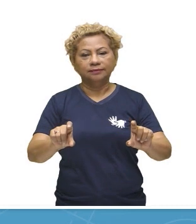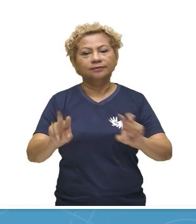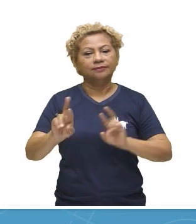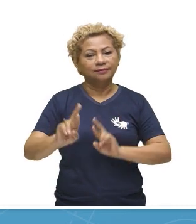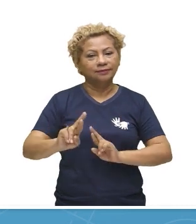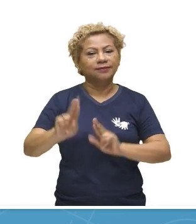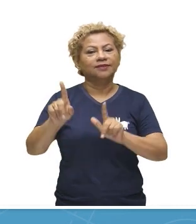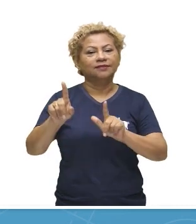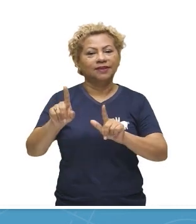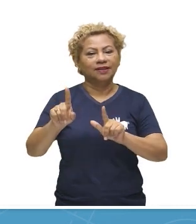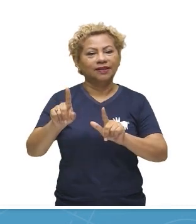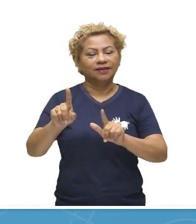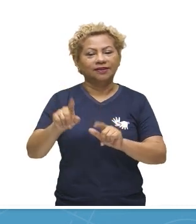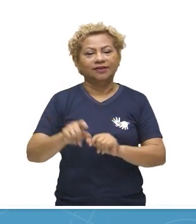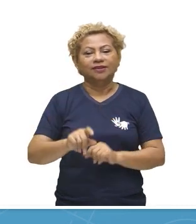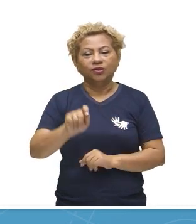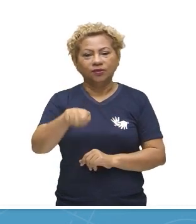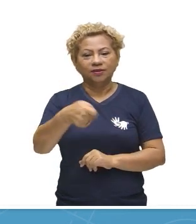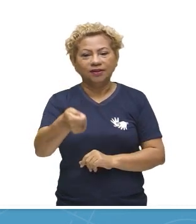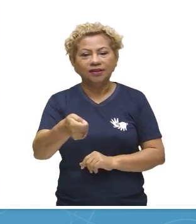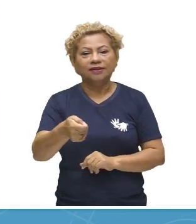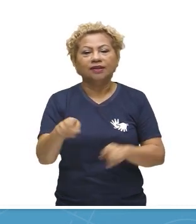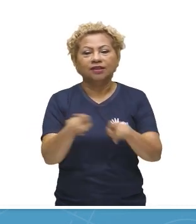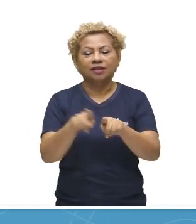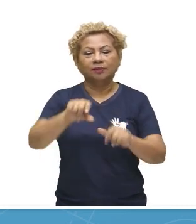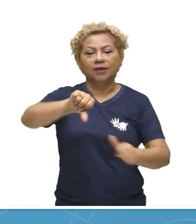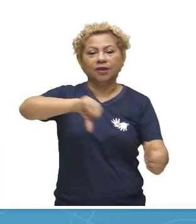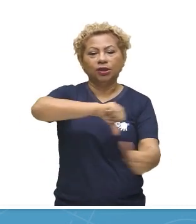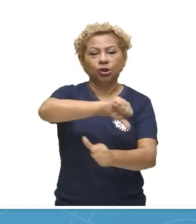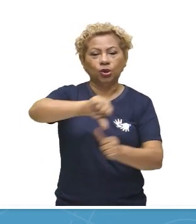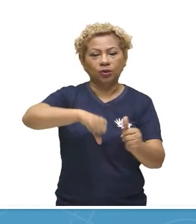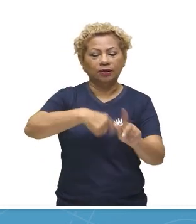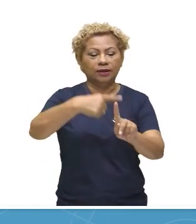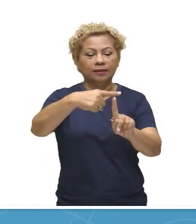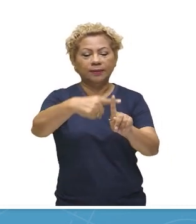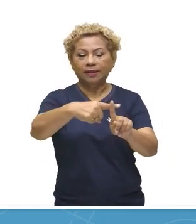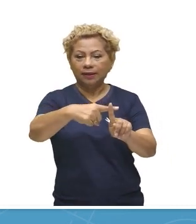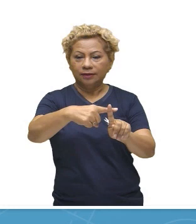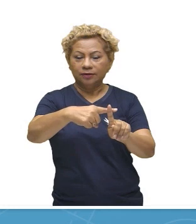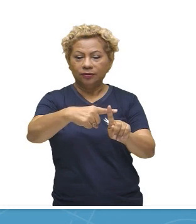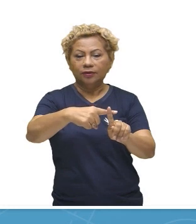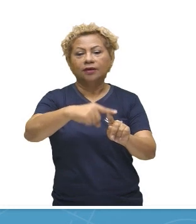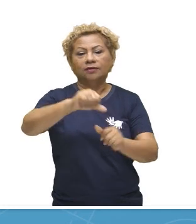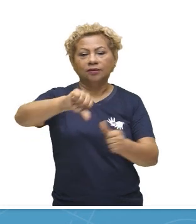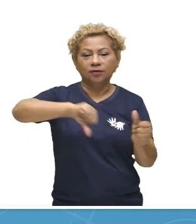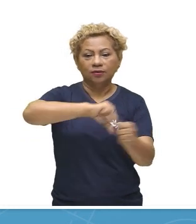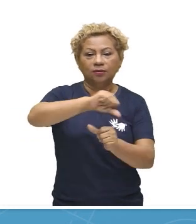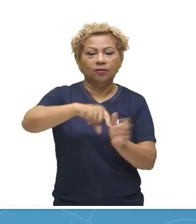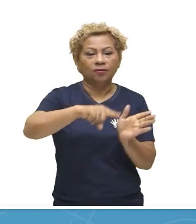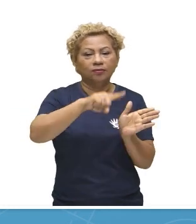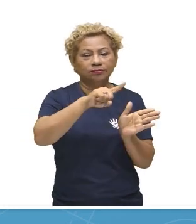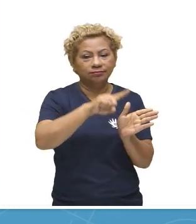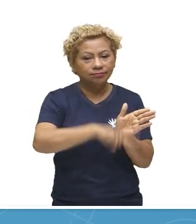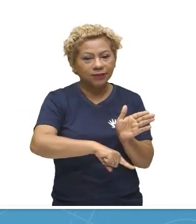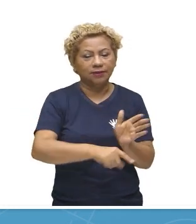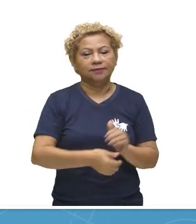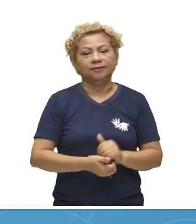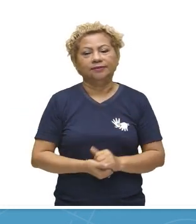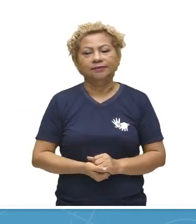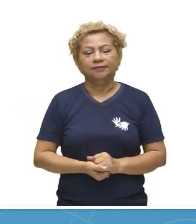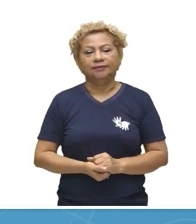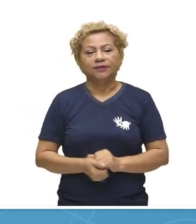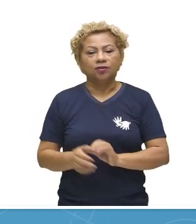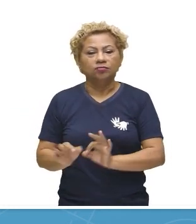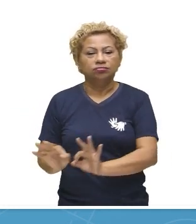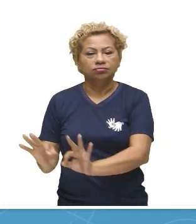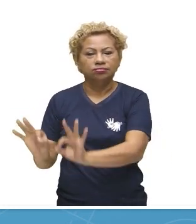e subtração são operações inversas, porque uma desfaz a operação que a outra fez. E o mesmo acontece